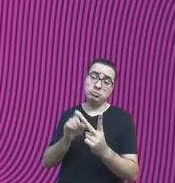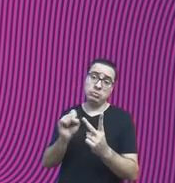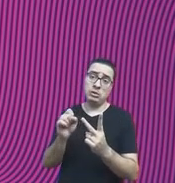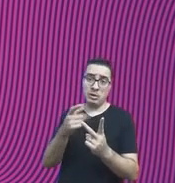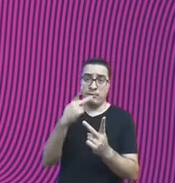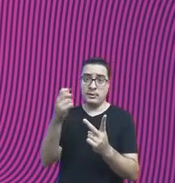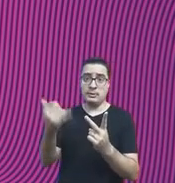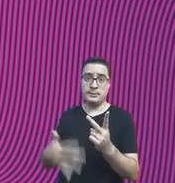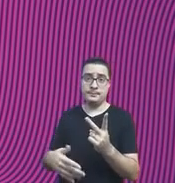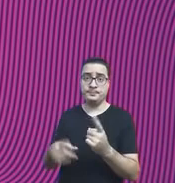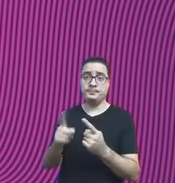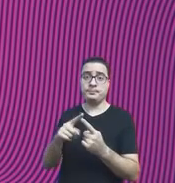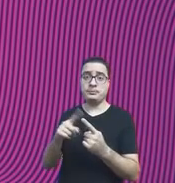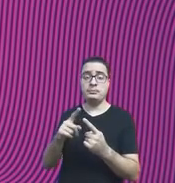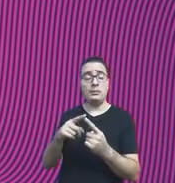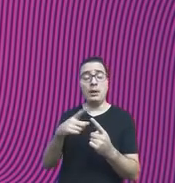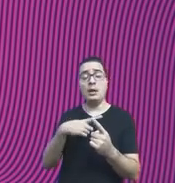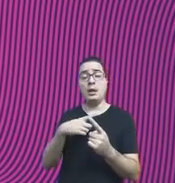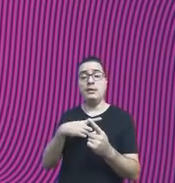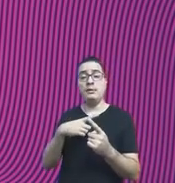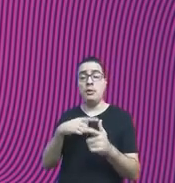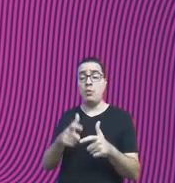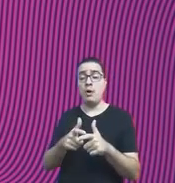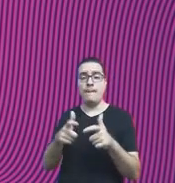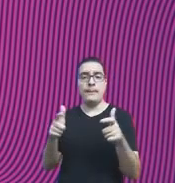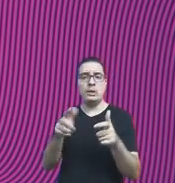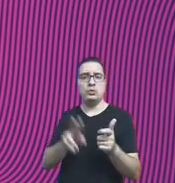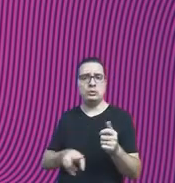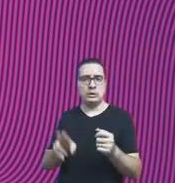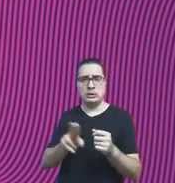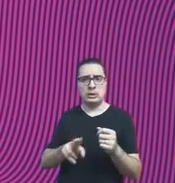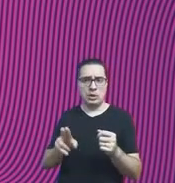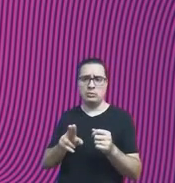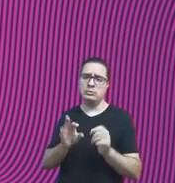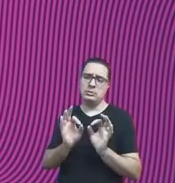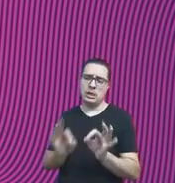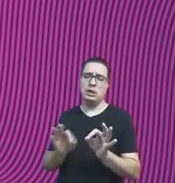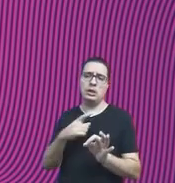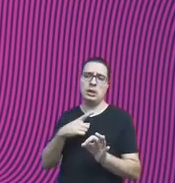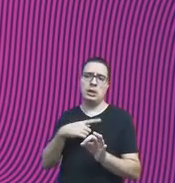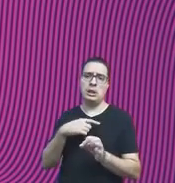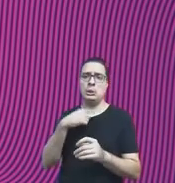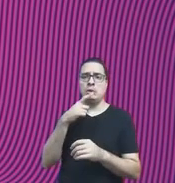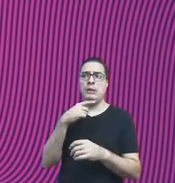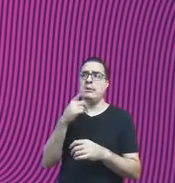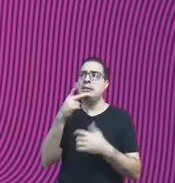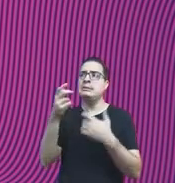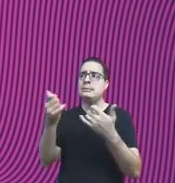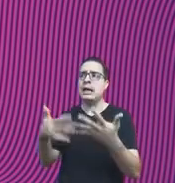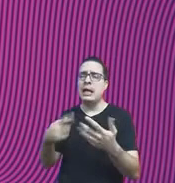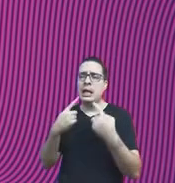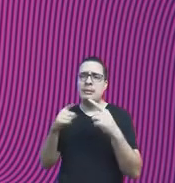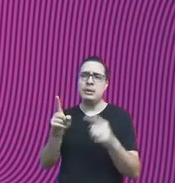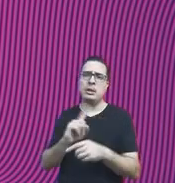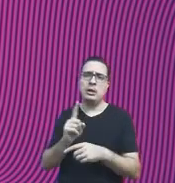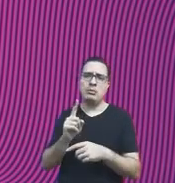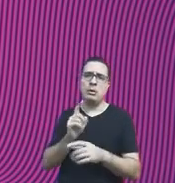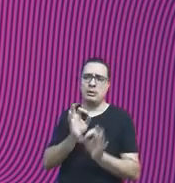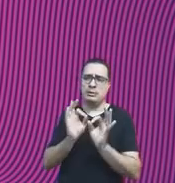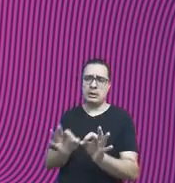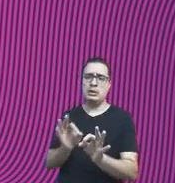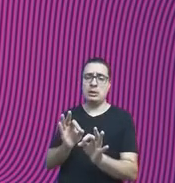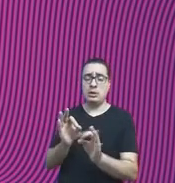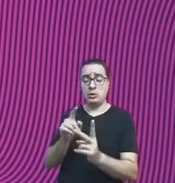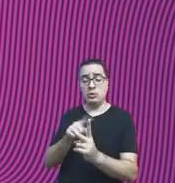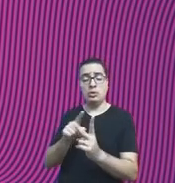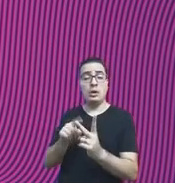houve o aumento de utilização previsível, e aqui não tem tom de lamúria, não, é uma constatação. Foram dois fenômenos que se acumularam,